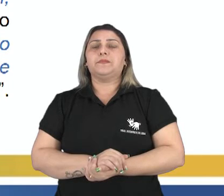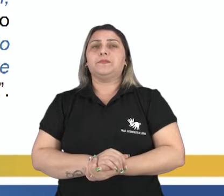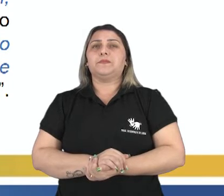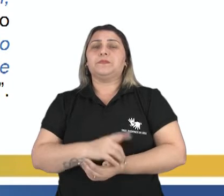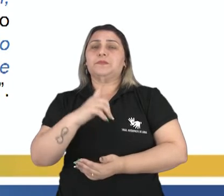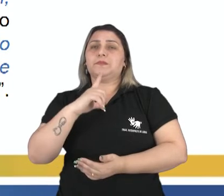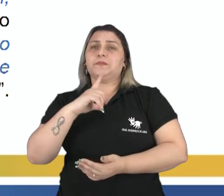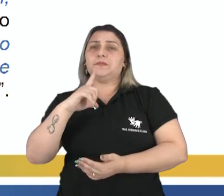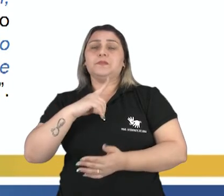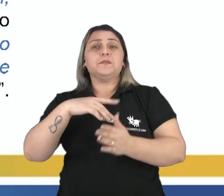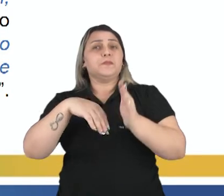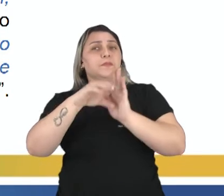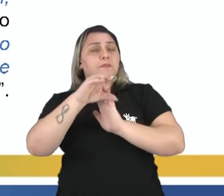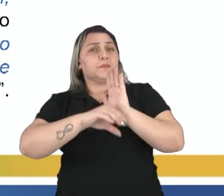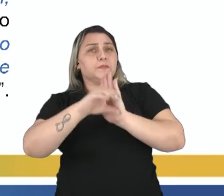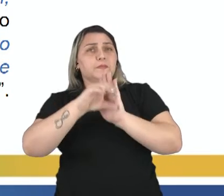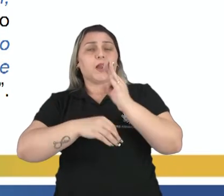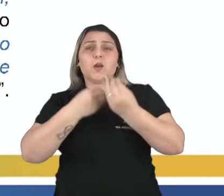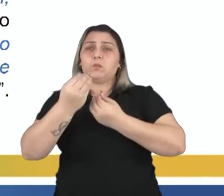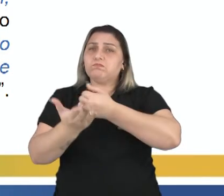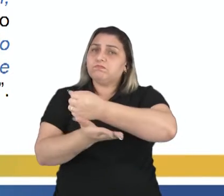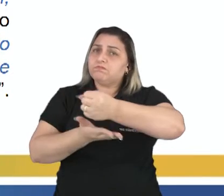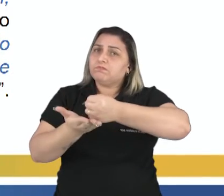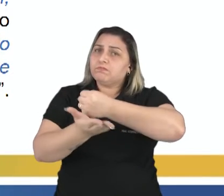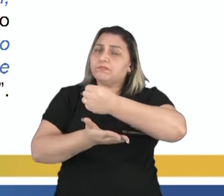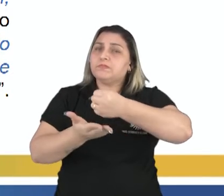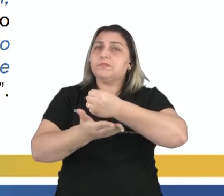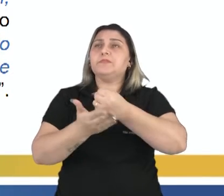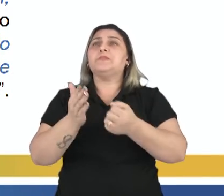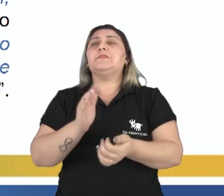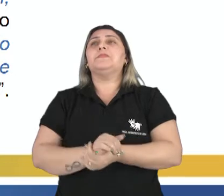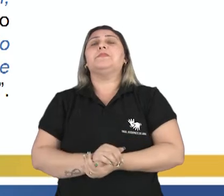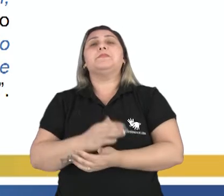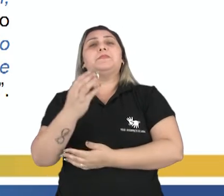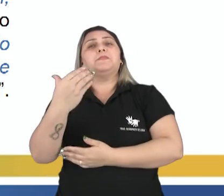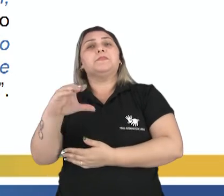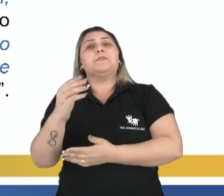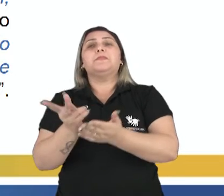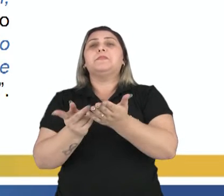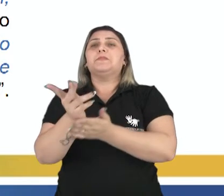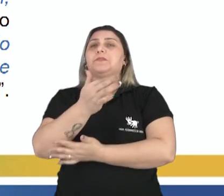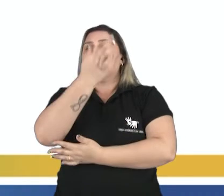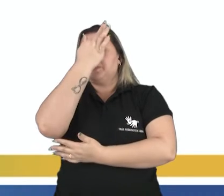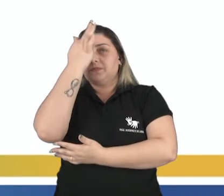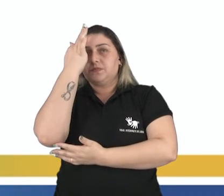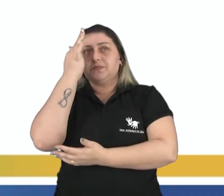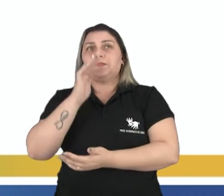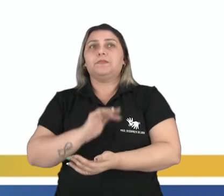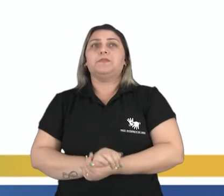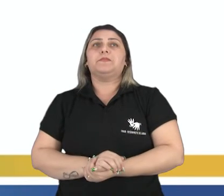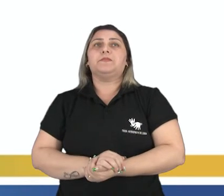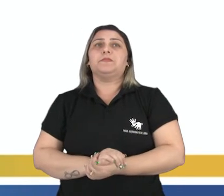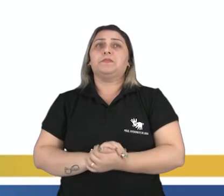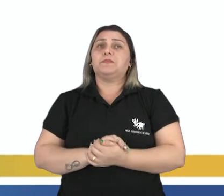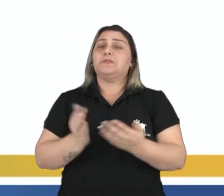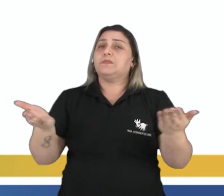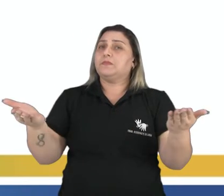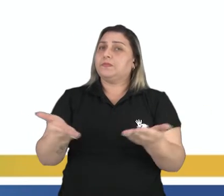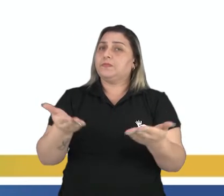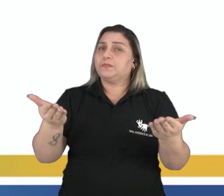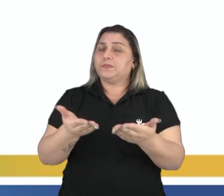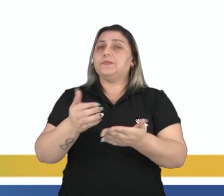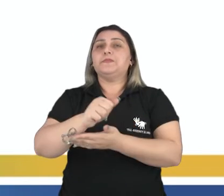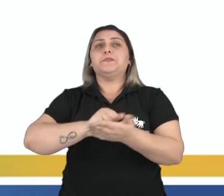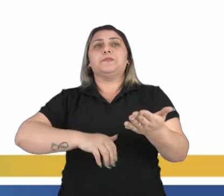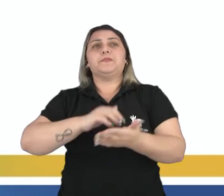nós temos aí o conceito, né, como base para a ciência, a arte e a filosofia. Então, vamos para o